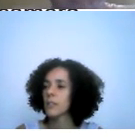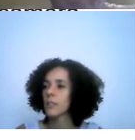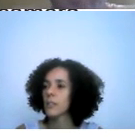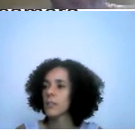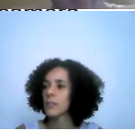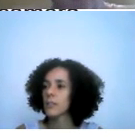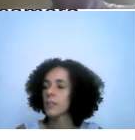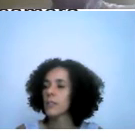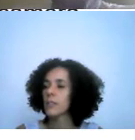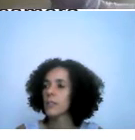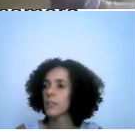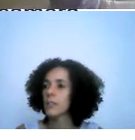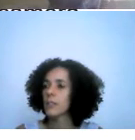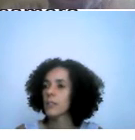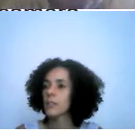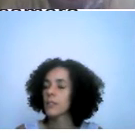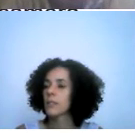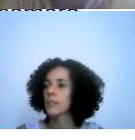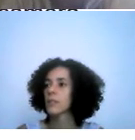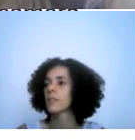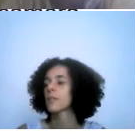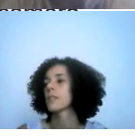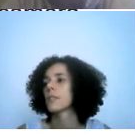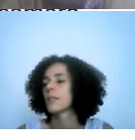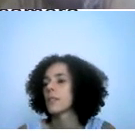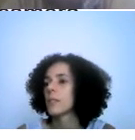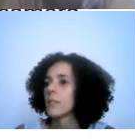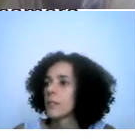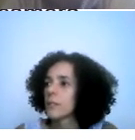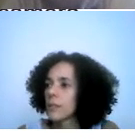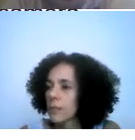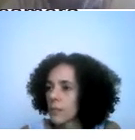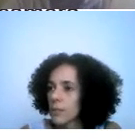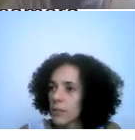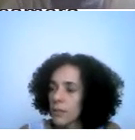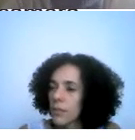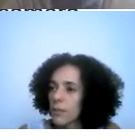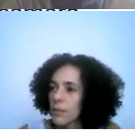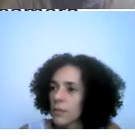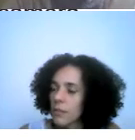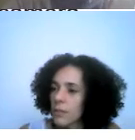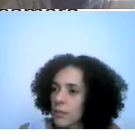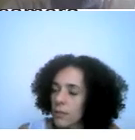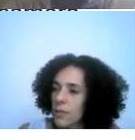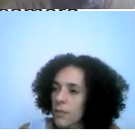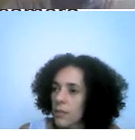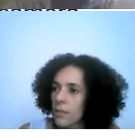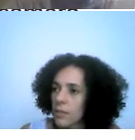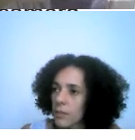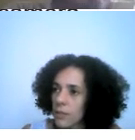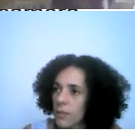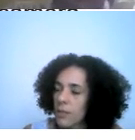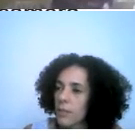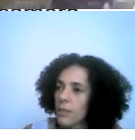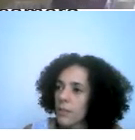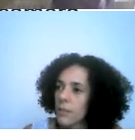naquele habitat. Né? Em contrapartida, algumas características ambientais vão ajudar bastante